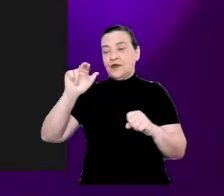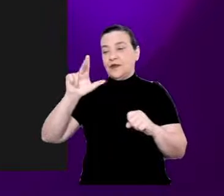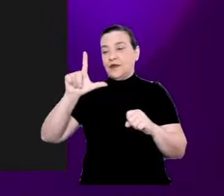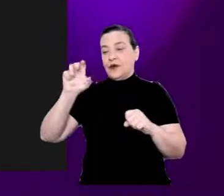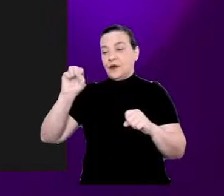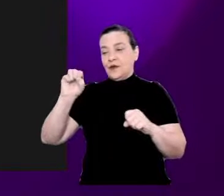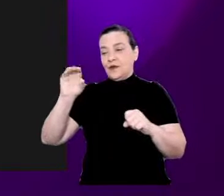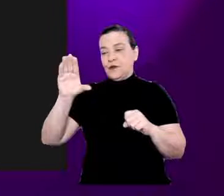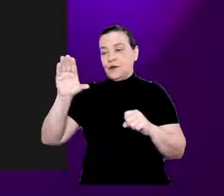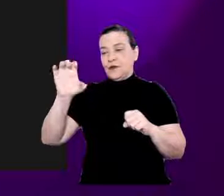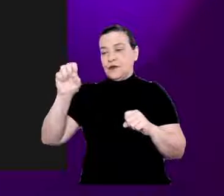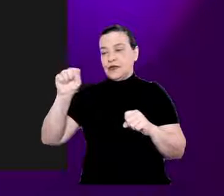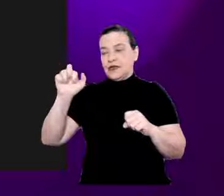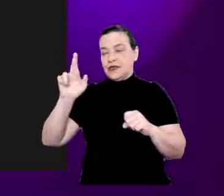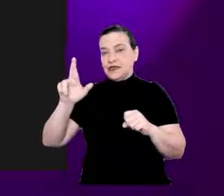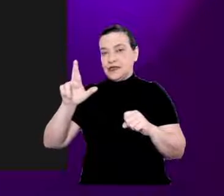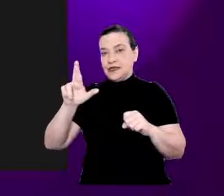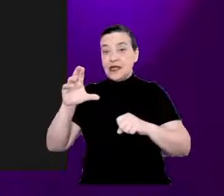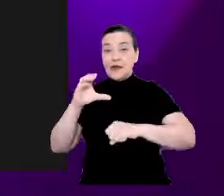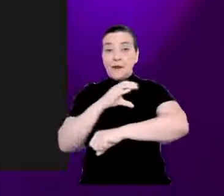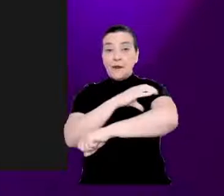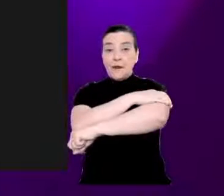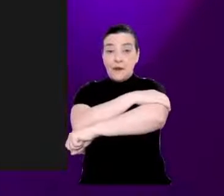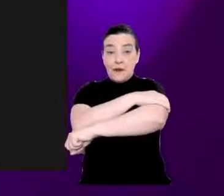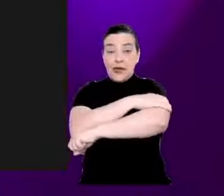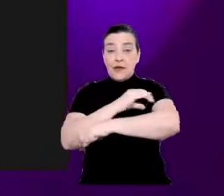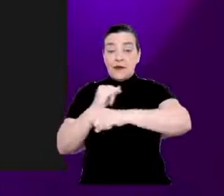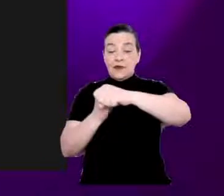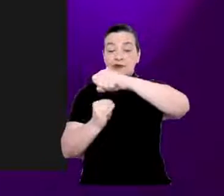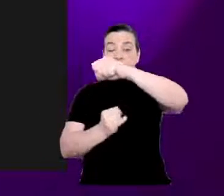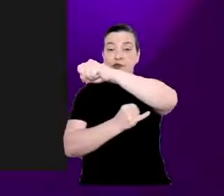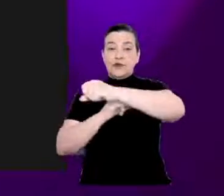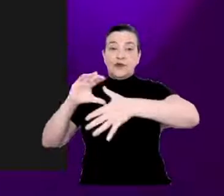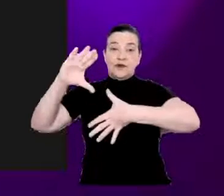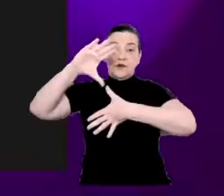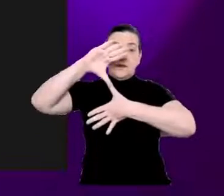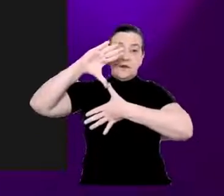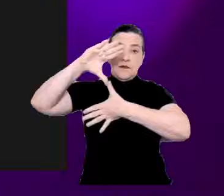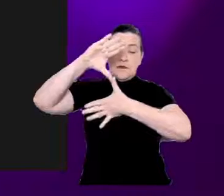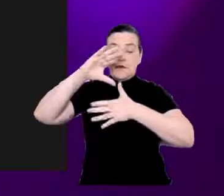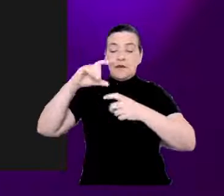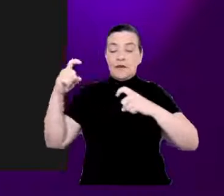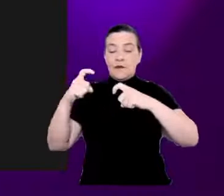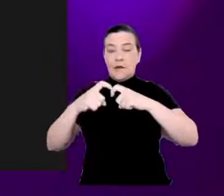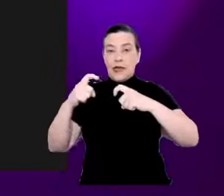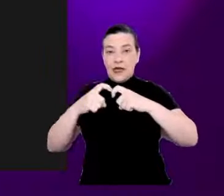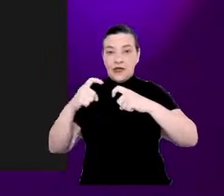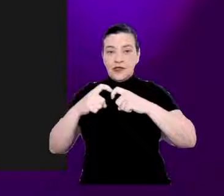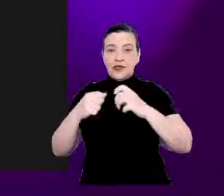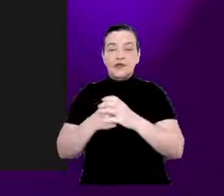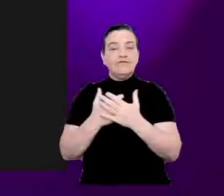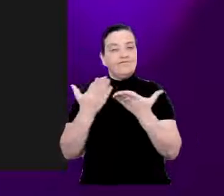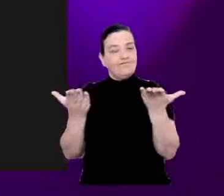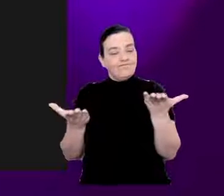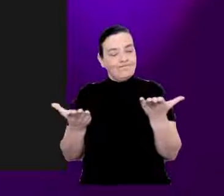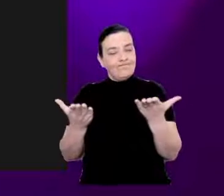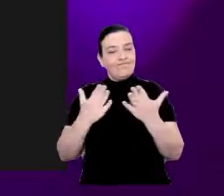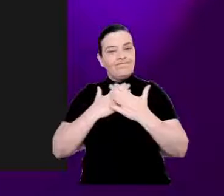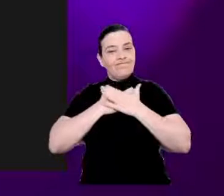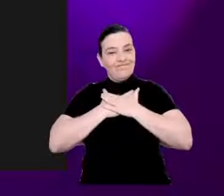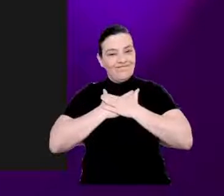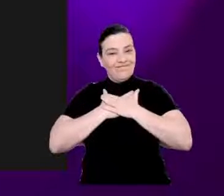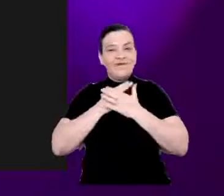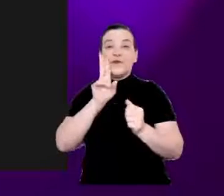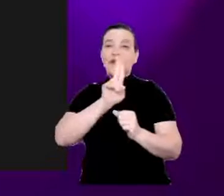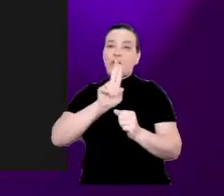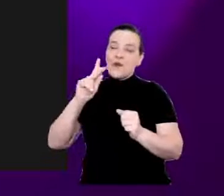Souza, membro do Instituto Américas, né, médico e membro do Instituto Américas, carinhosamente chamado por